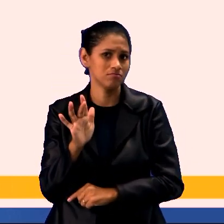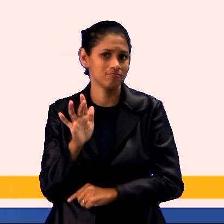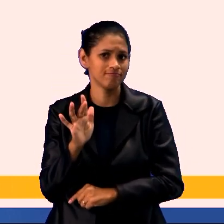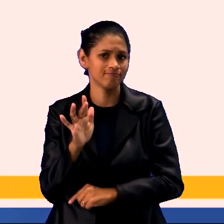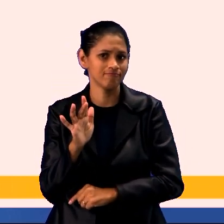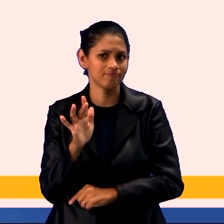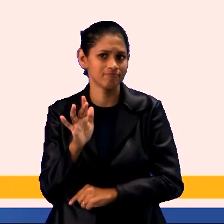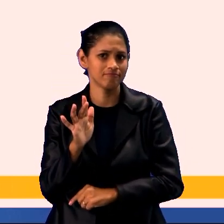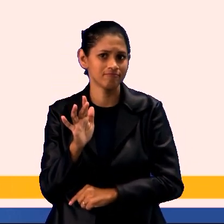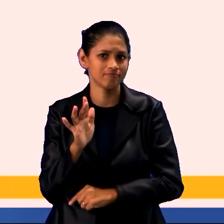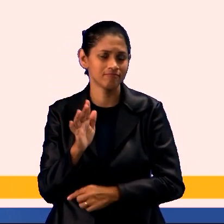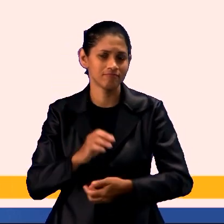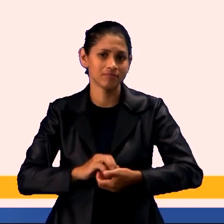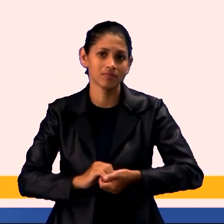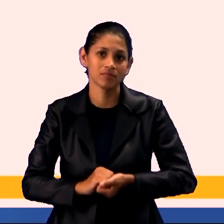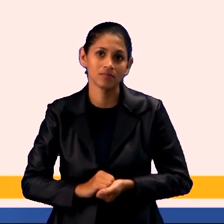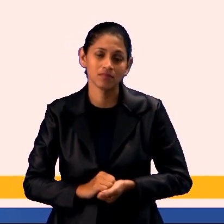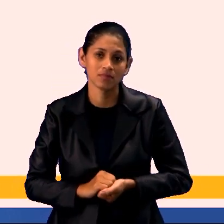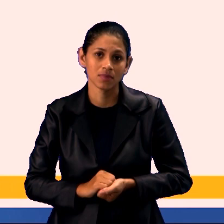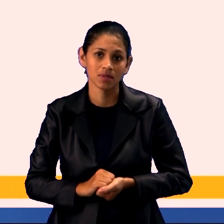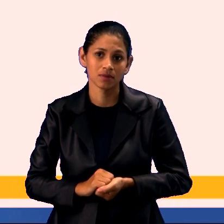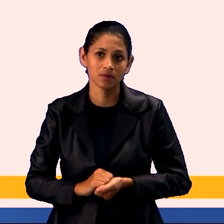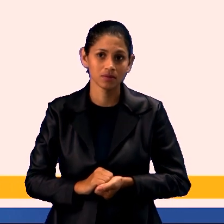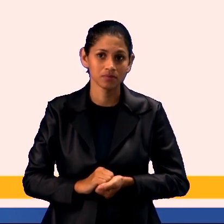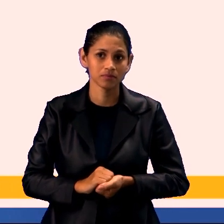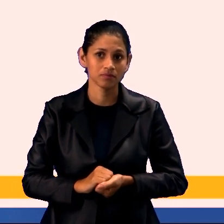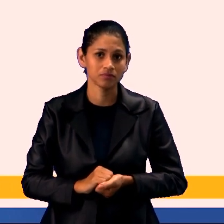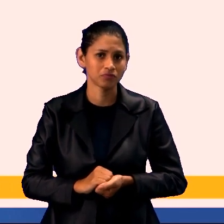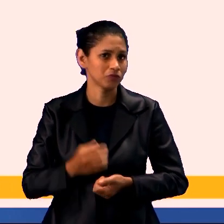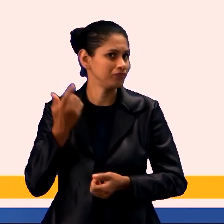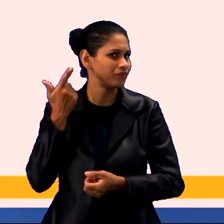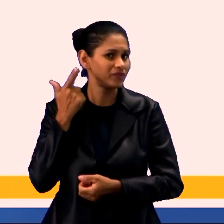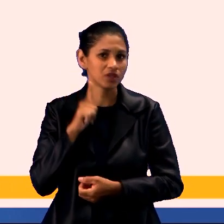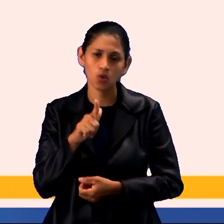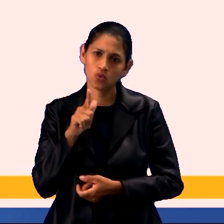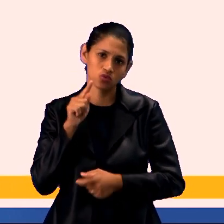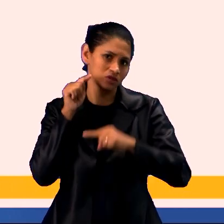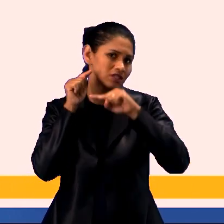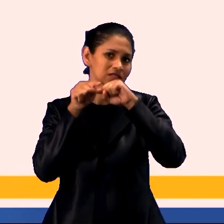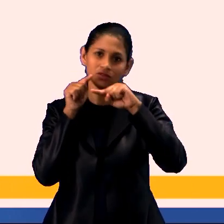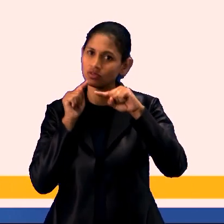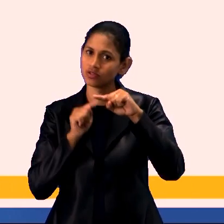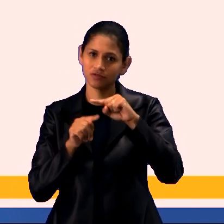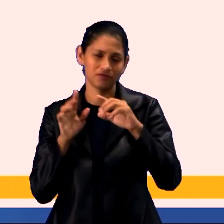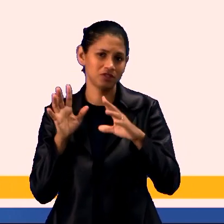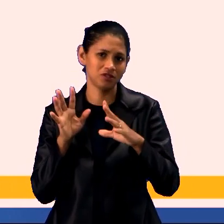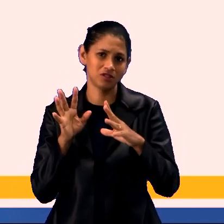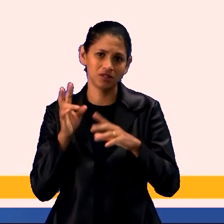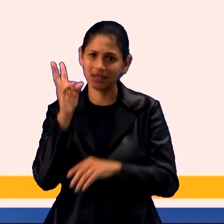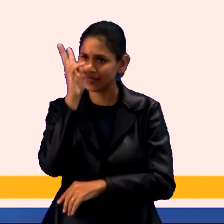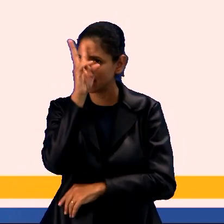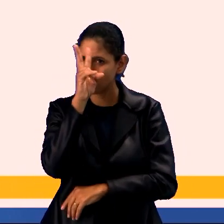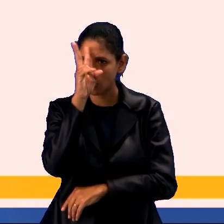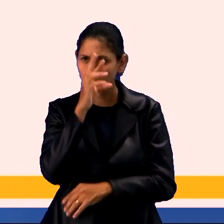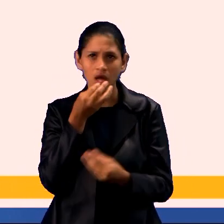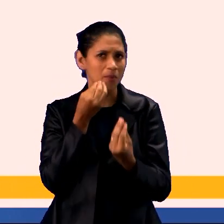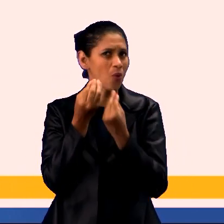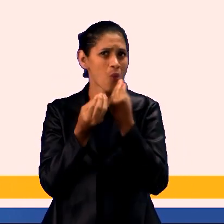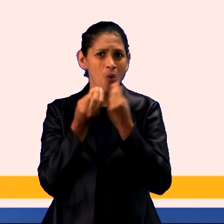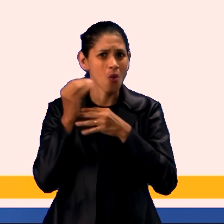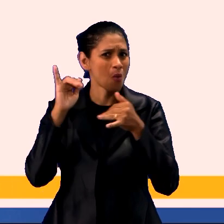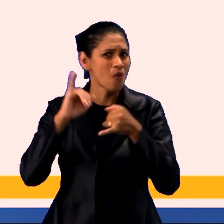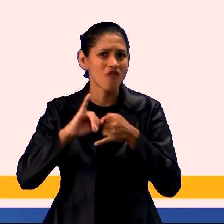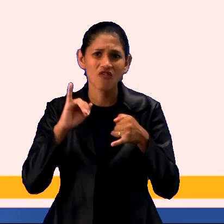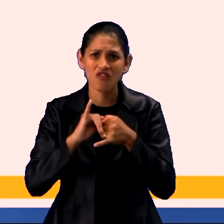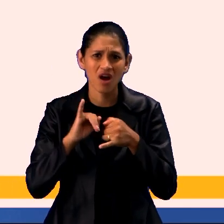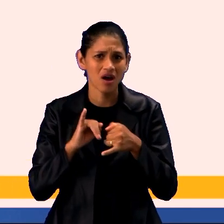dar um bicho aí de 7 cabeças, eu não consigo dividir, não estou me recordando. Primeiro eu divido uma, depois eu divido a